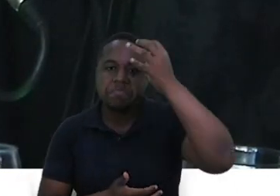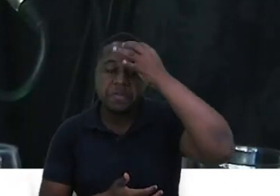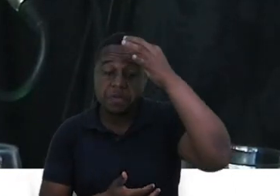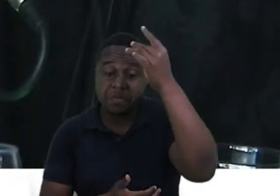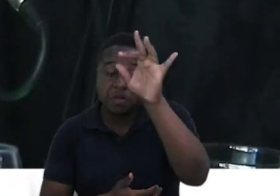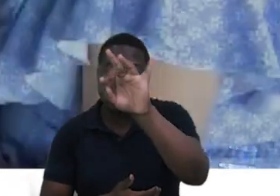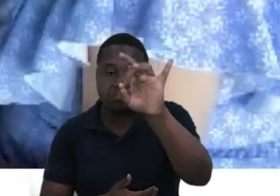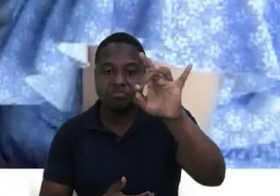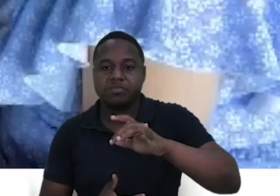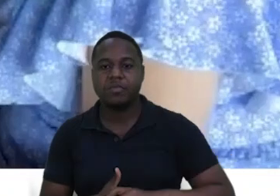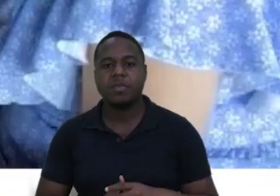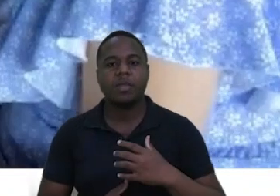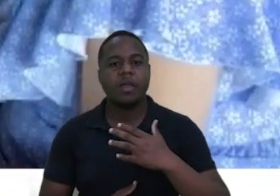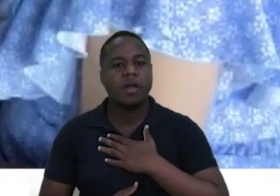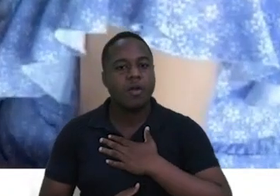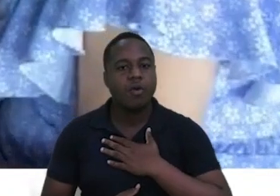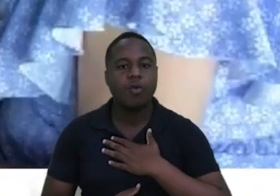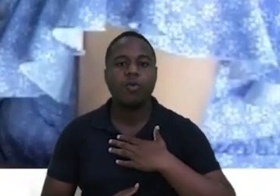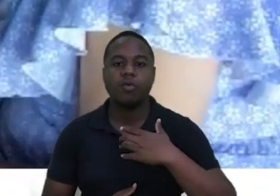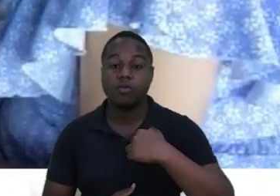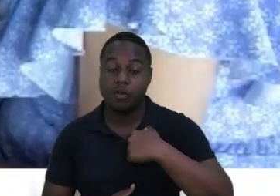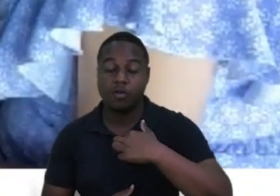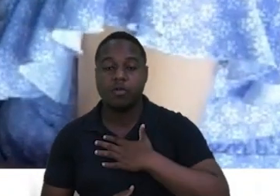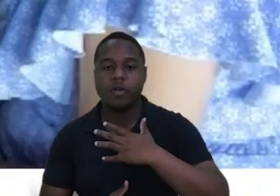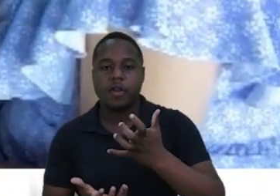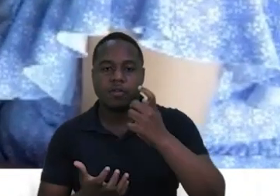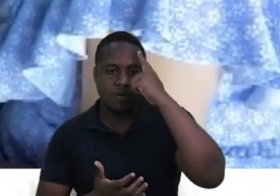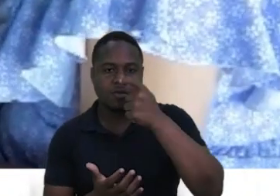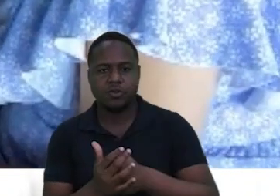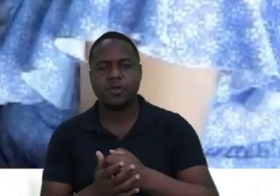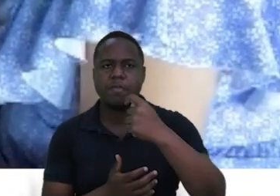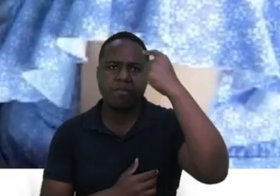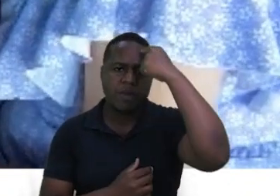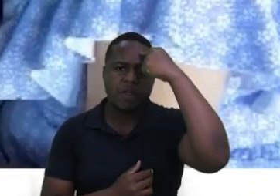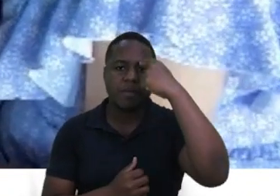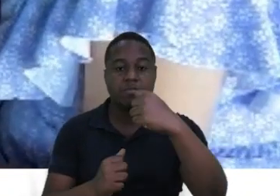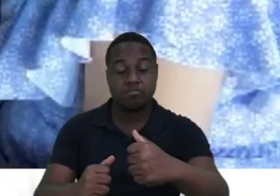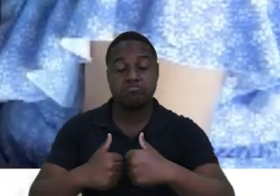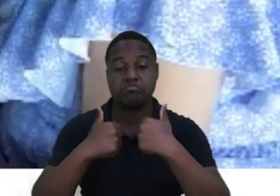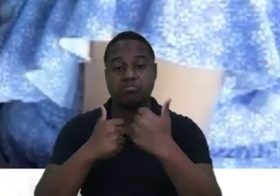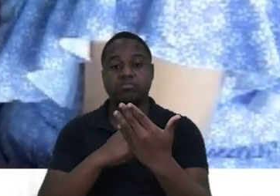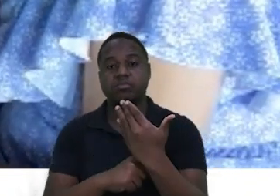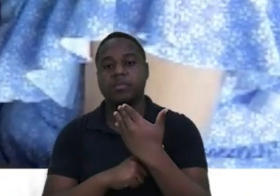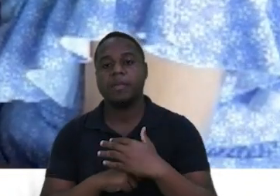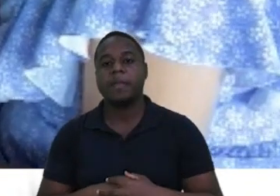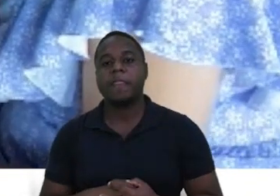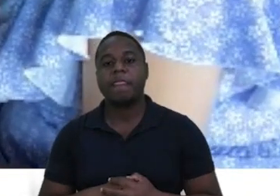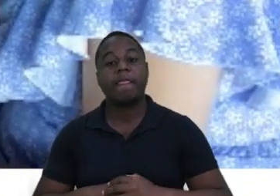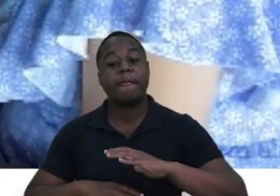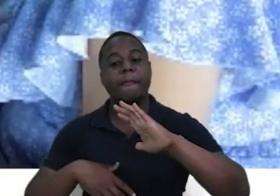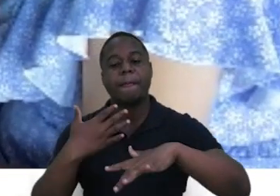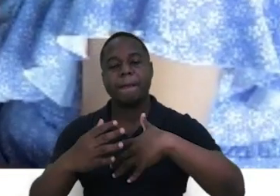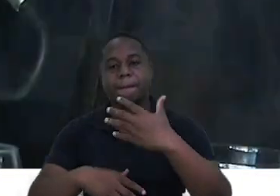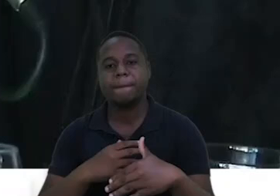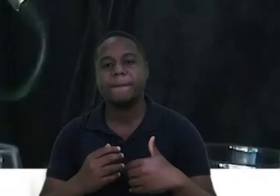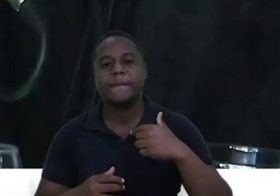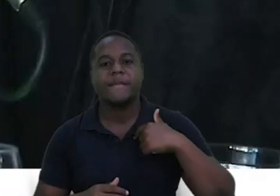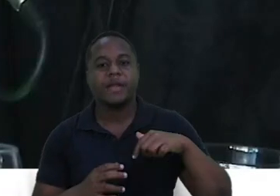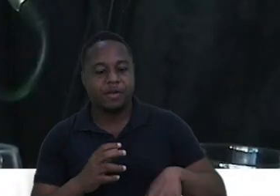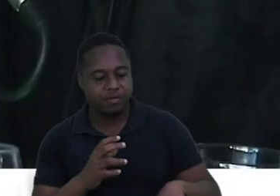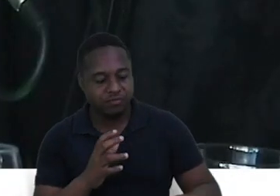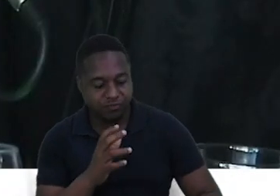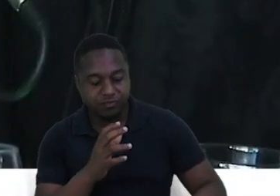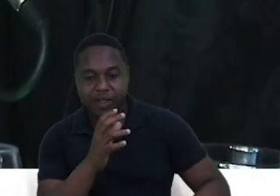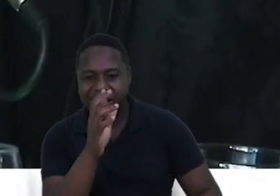Isso é verdade. E aí eu vou seguindo de pouquinho em pouquinho, aprendendo também. E foi uma experiência muito boa, porque daí, do fundo do poço, foi só